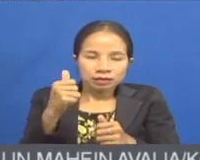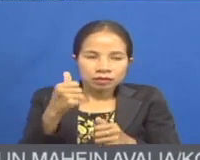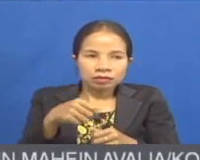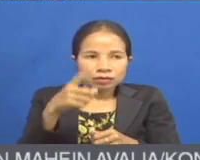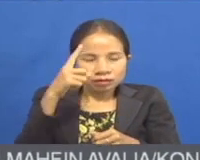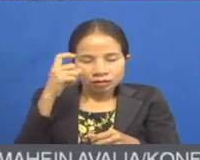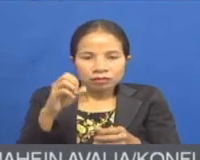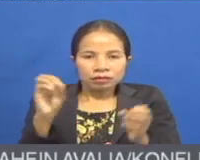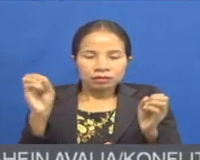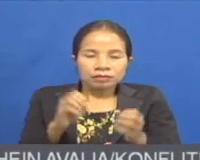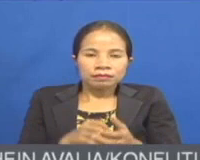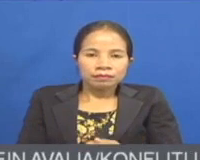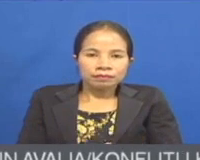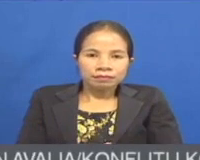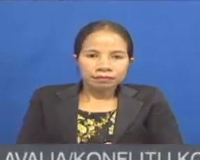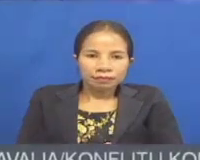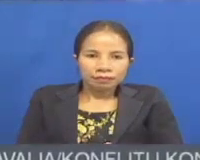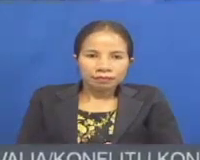comete infração.